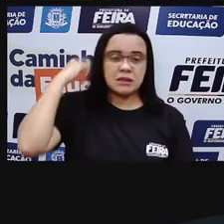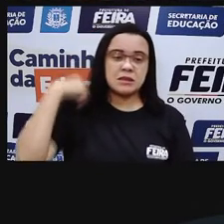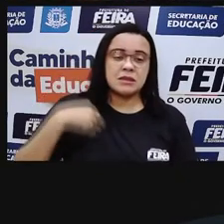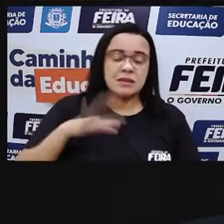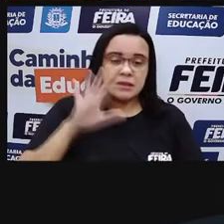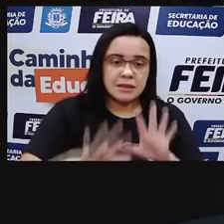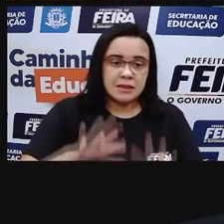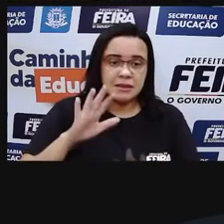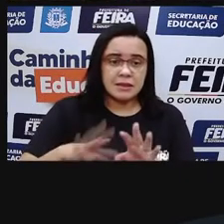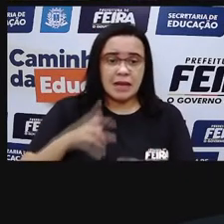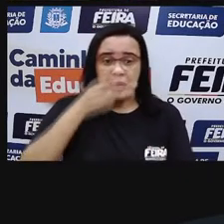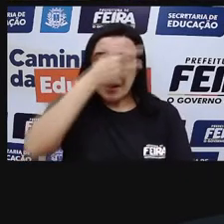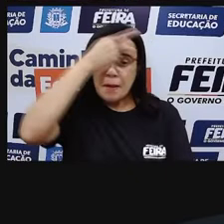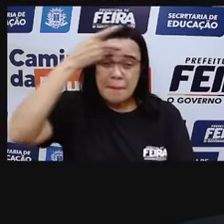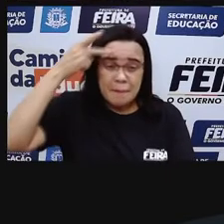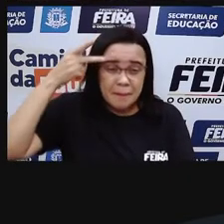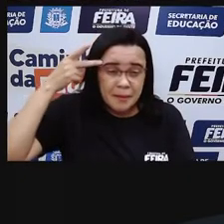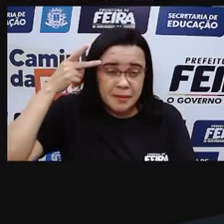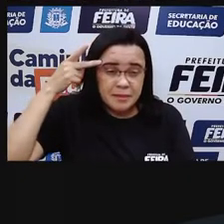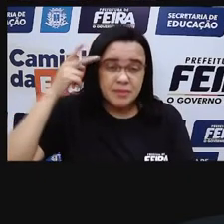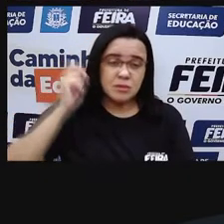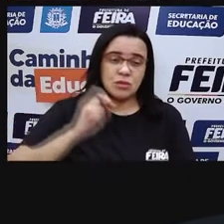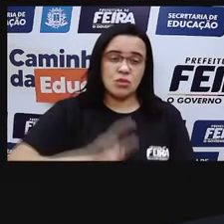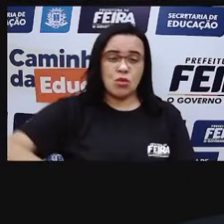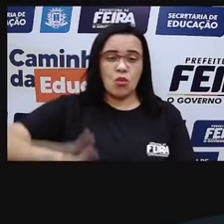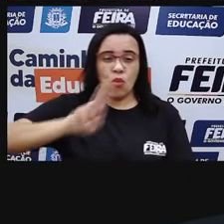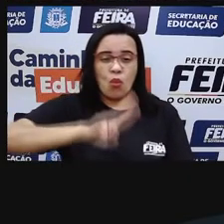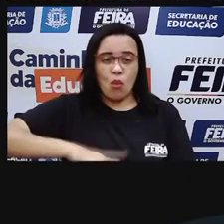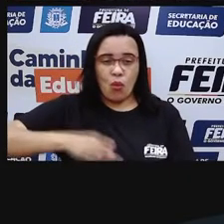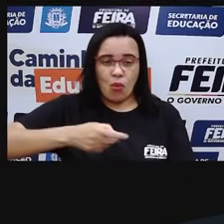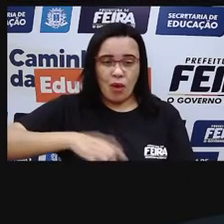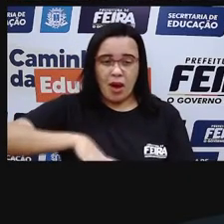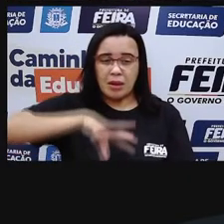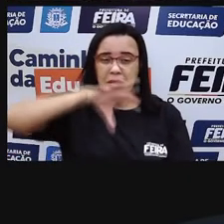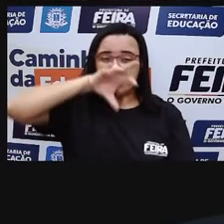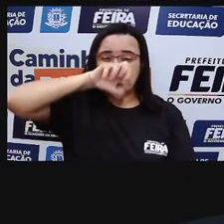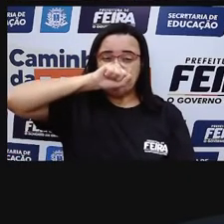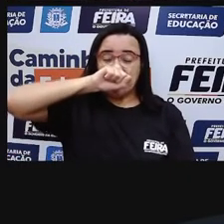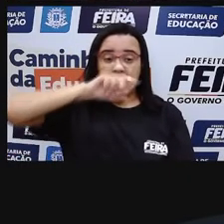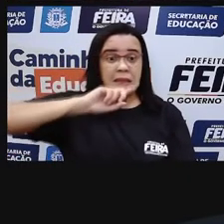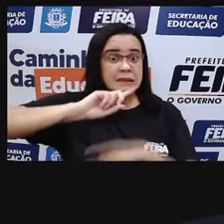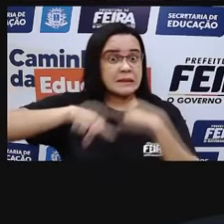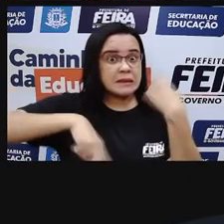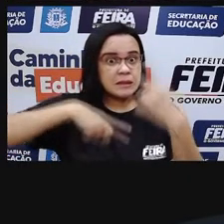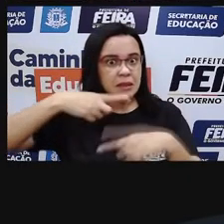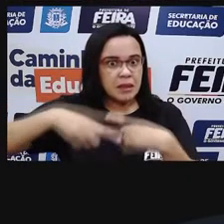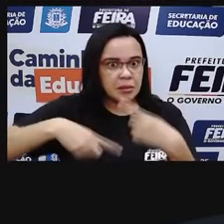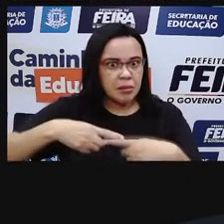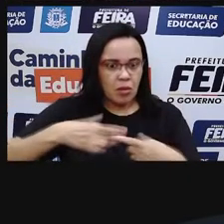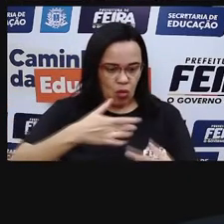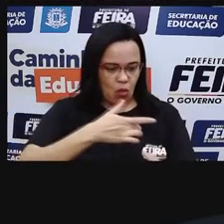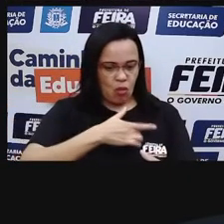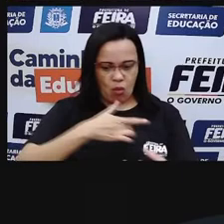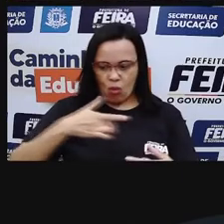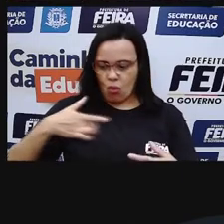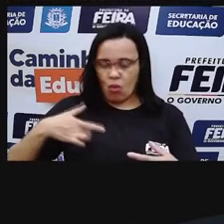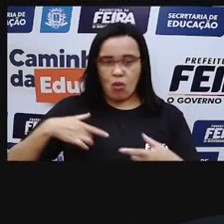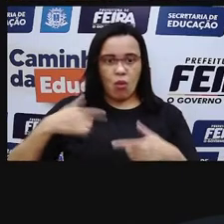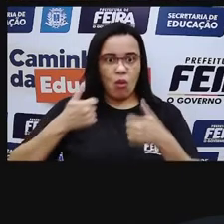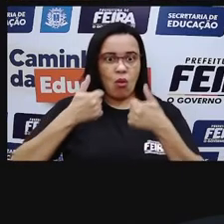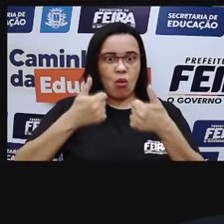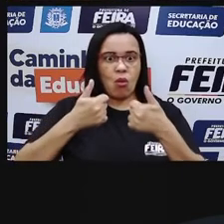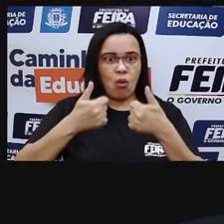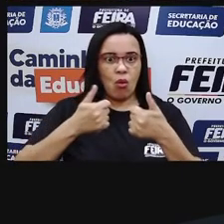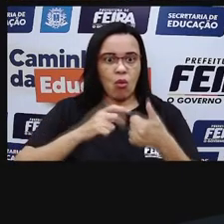elas ficavam resistentes à varíola, ao vírus da varíola. Elas não pegavam a varíola. Nossa, Pro,